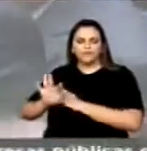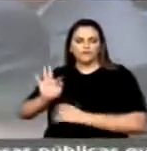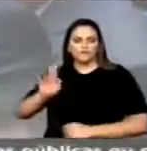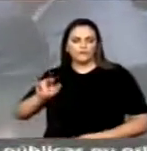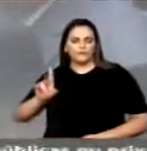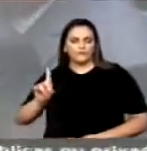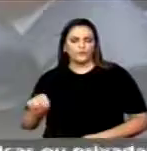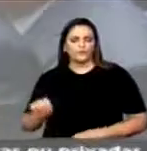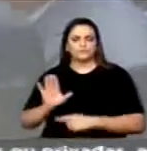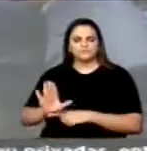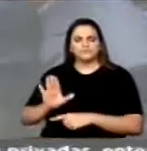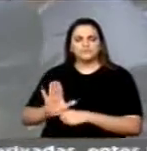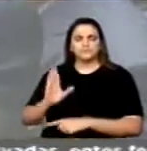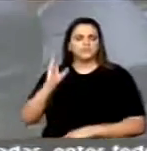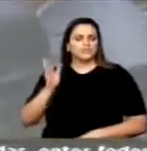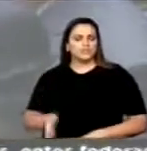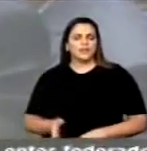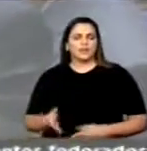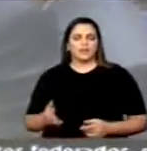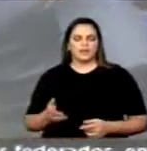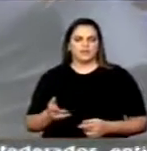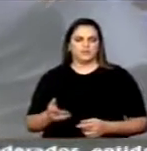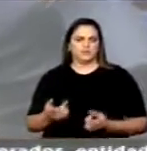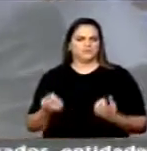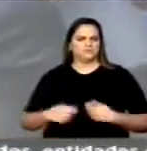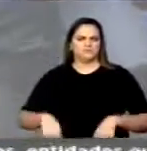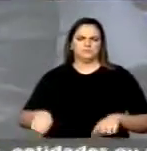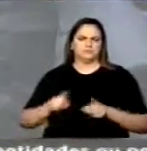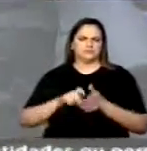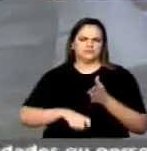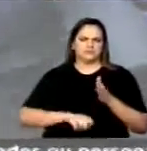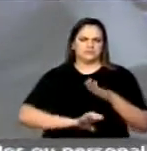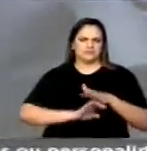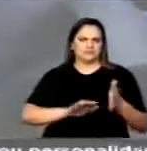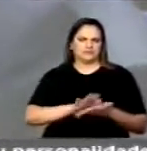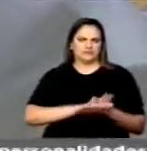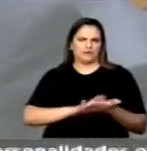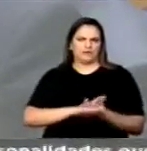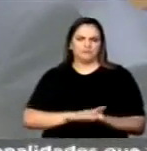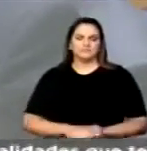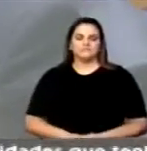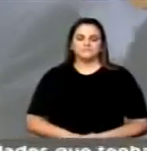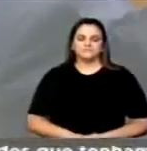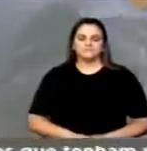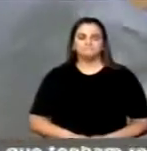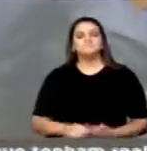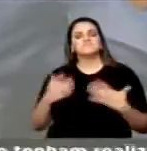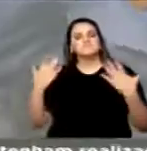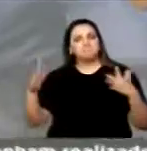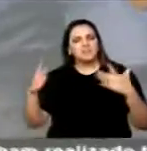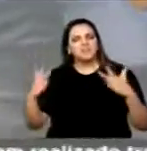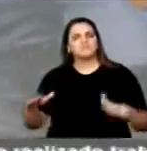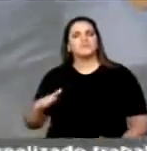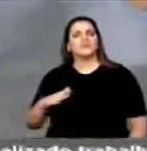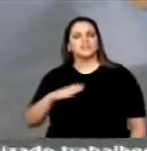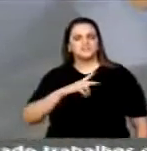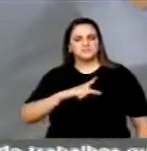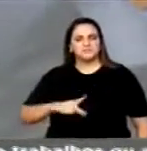fundo que faz aplicação direta, sem depender de incentivo fiscal. Portanto, parabéns ao presidente Michel Temer, que está tendo a